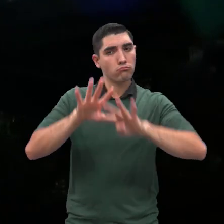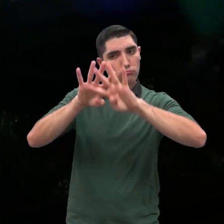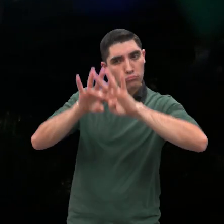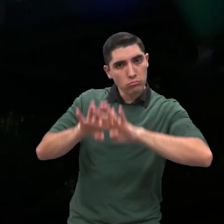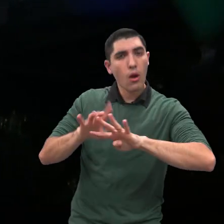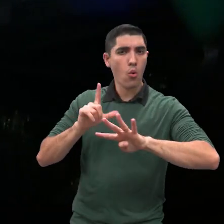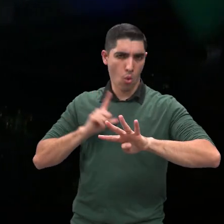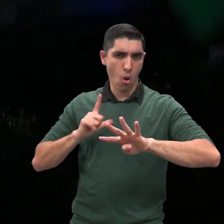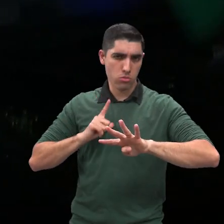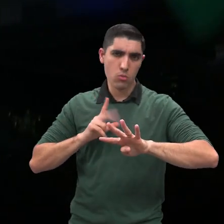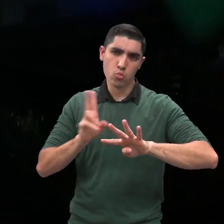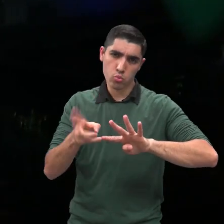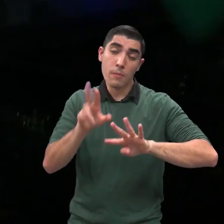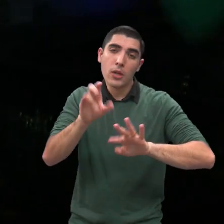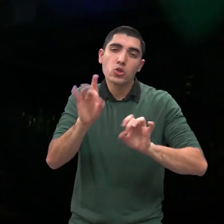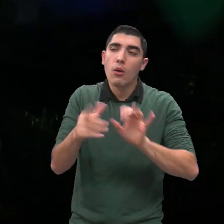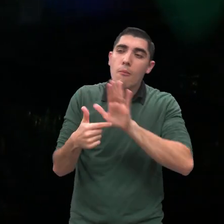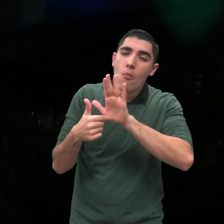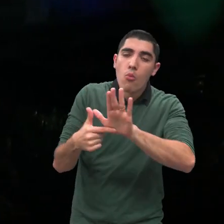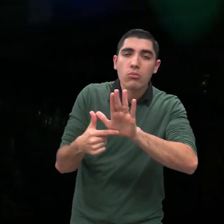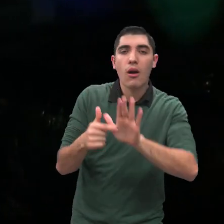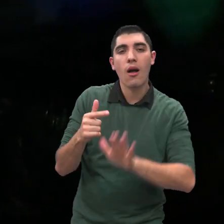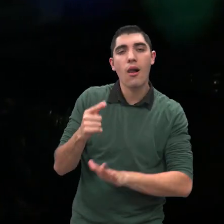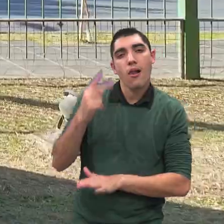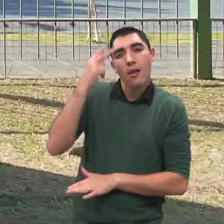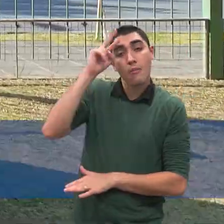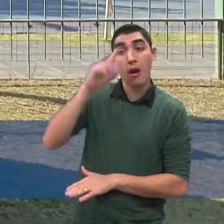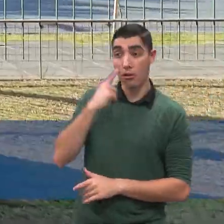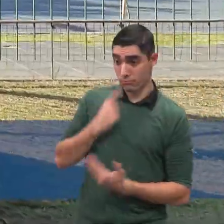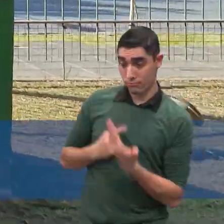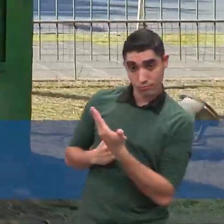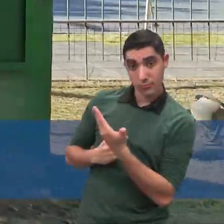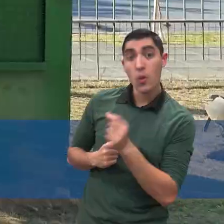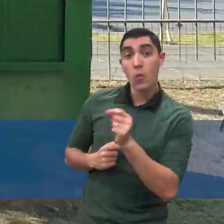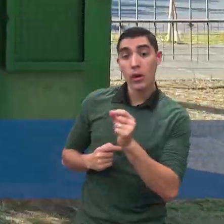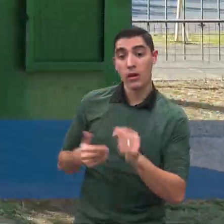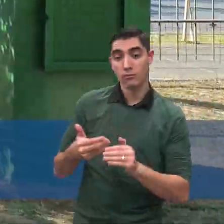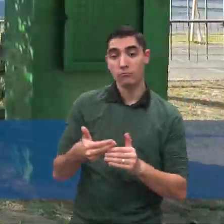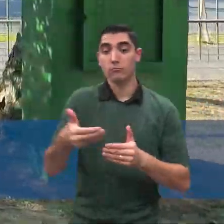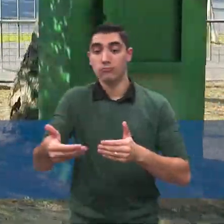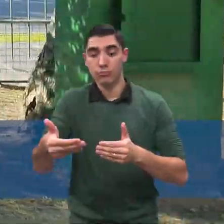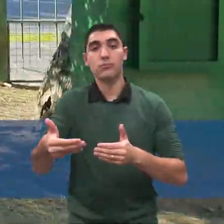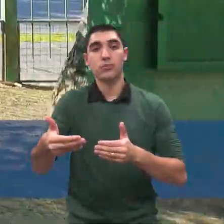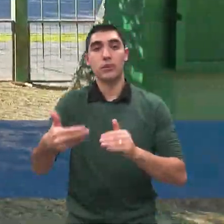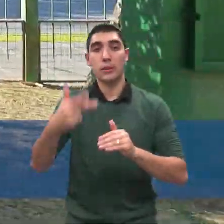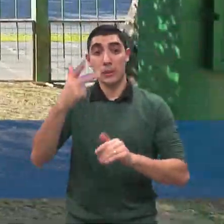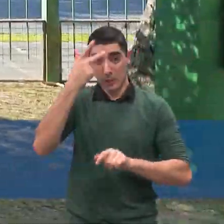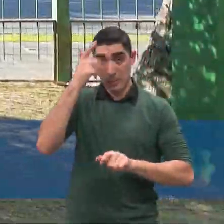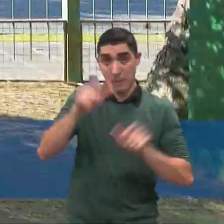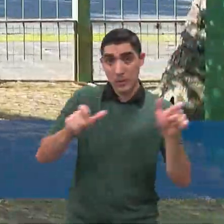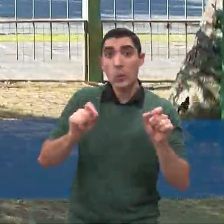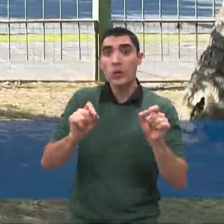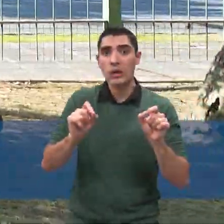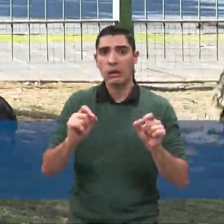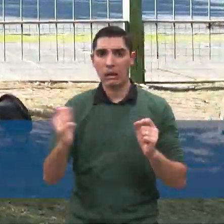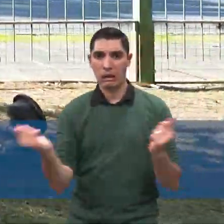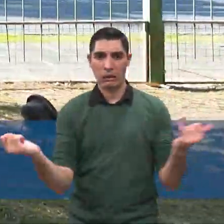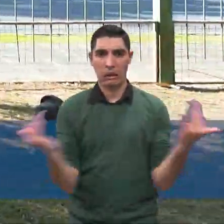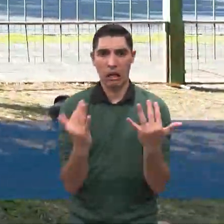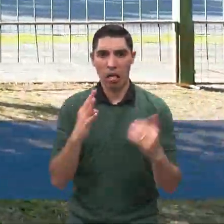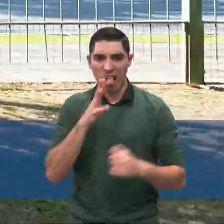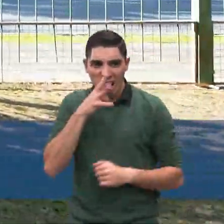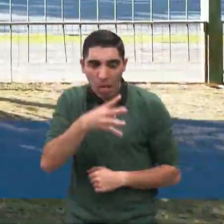ainda permanecem como um vestígio desse tempo, um limite sutil entre o espaço público e o medo